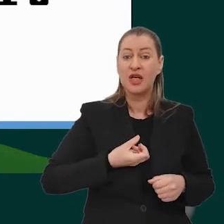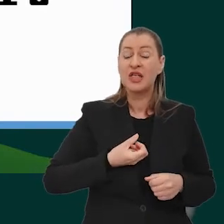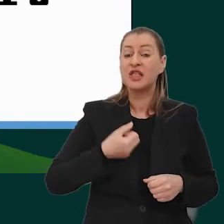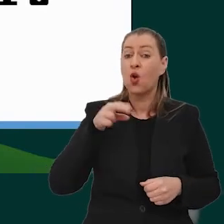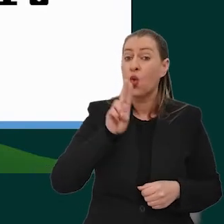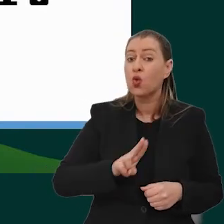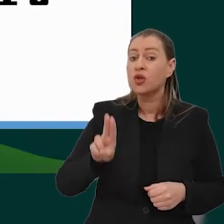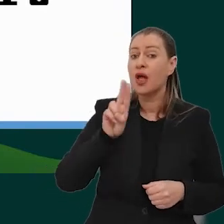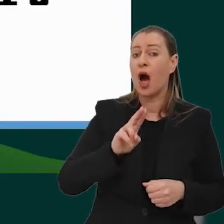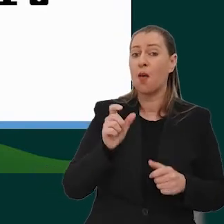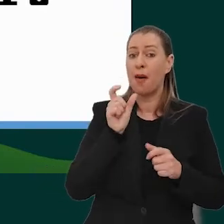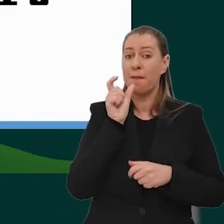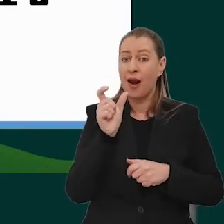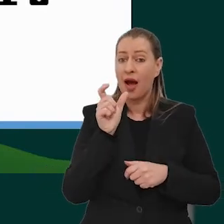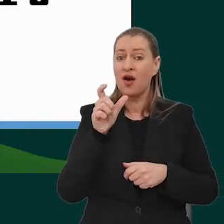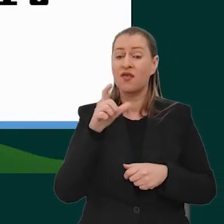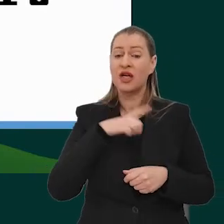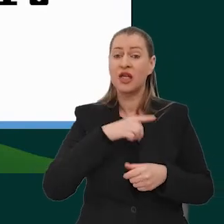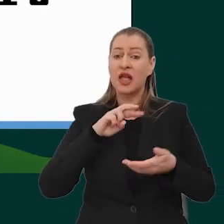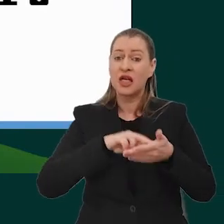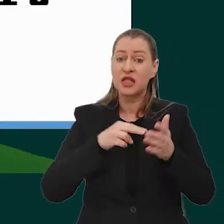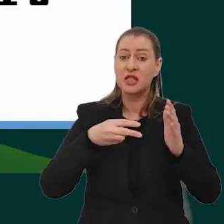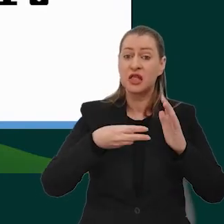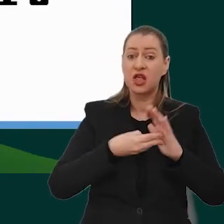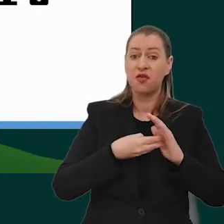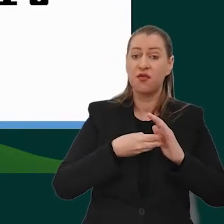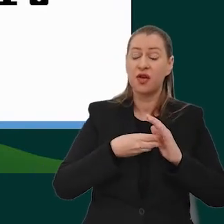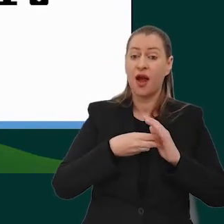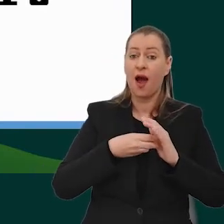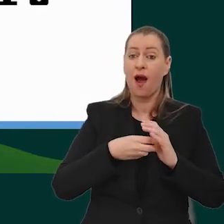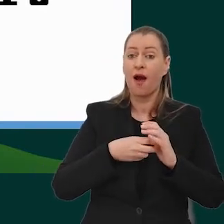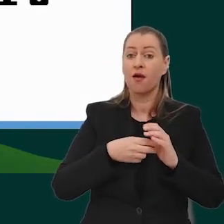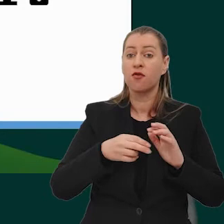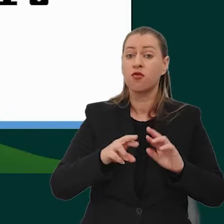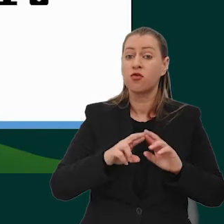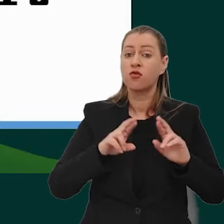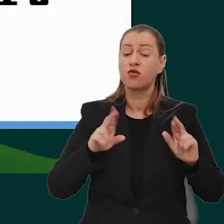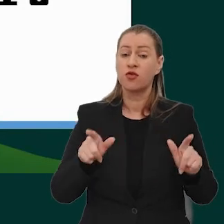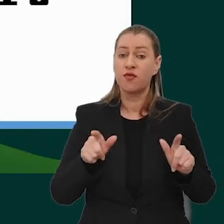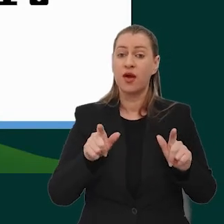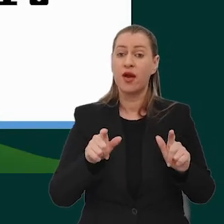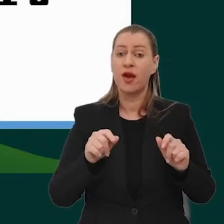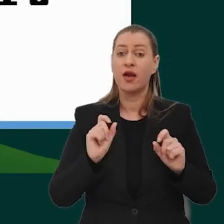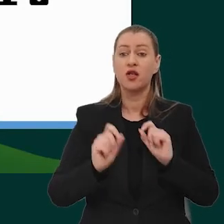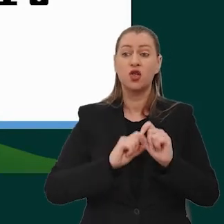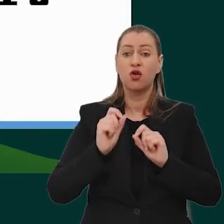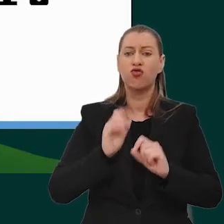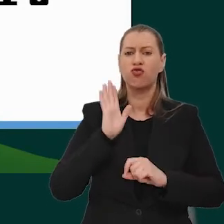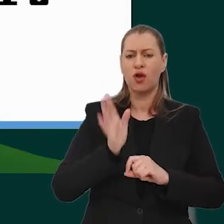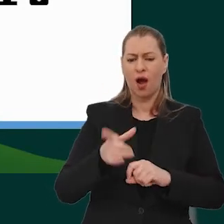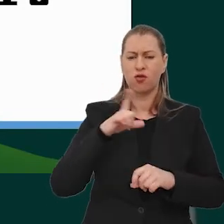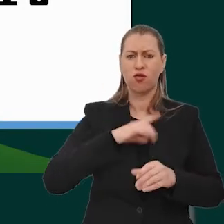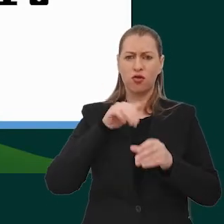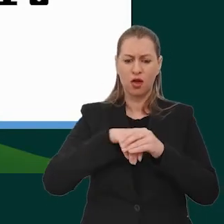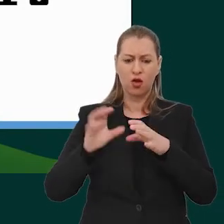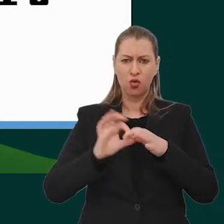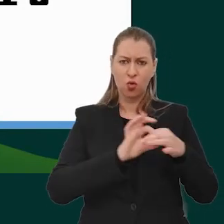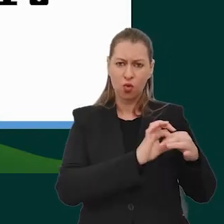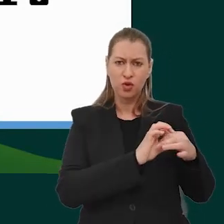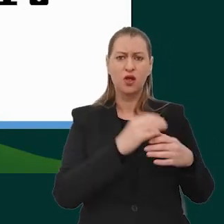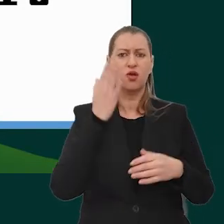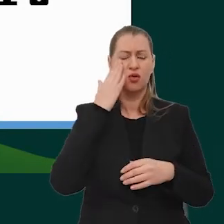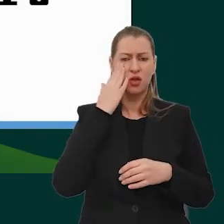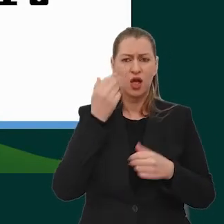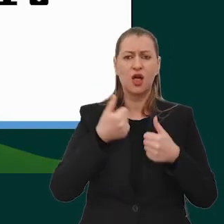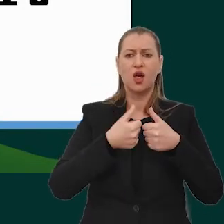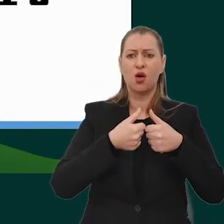sentido, eu já estou no contexto do parque de diversões, então mas ela está falando de algo que está aqui no parque.